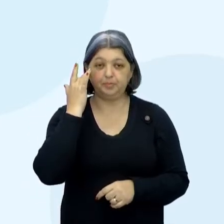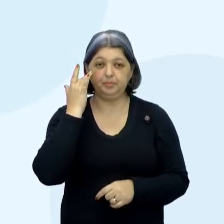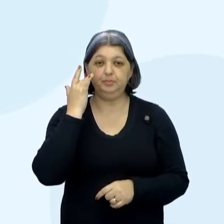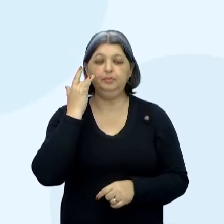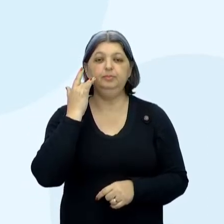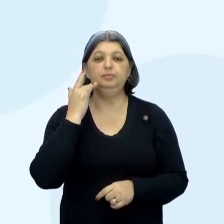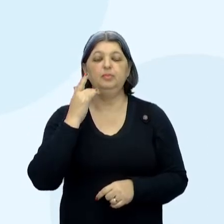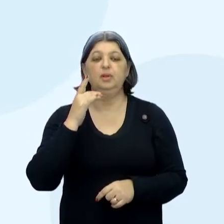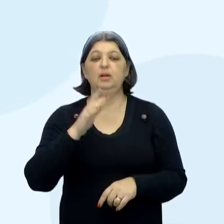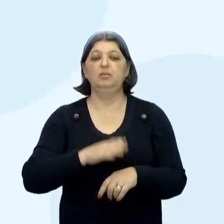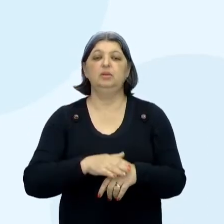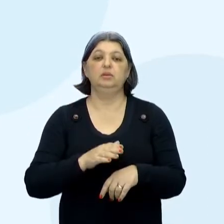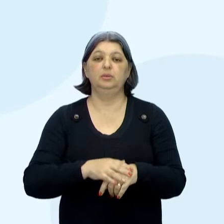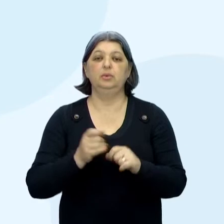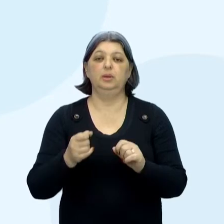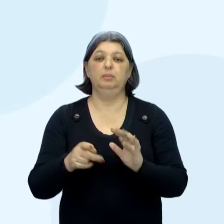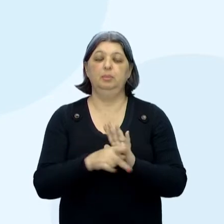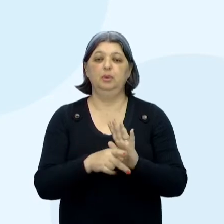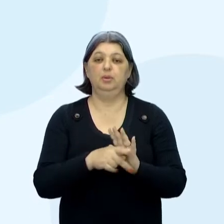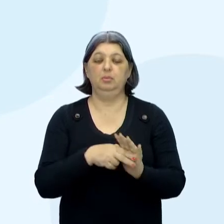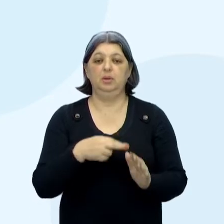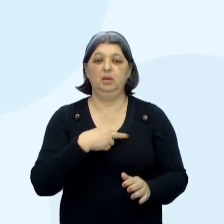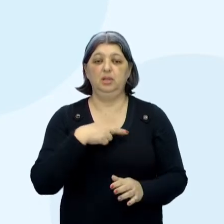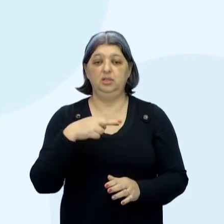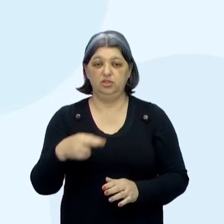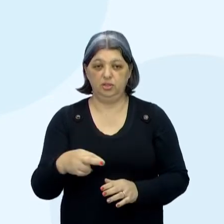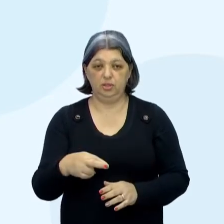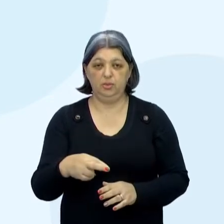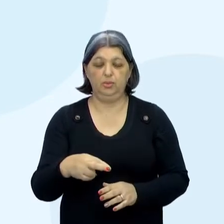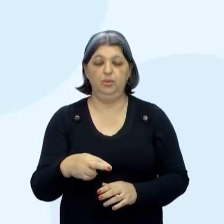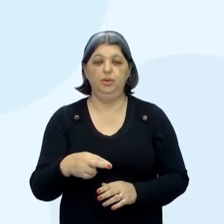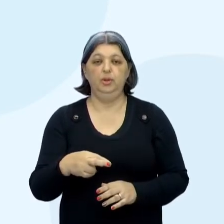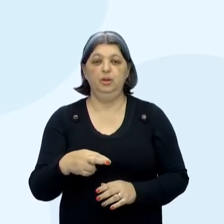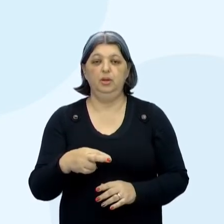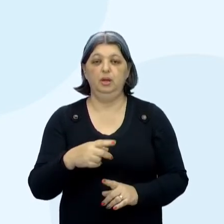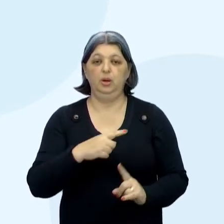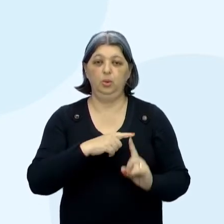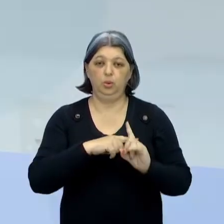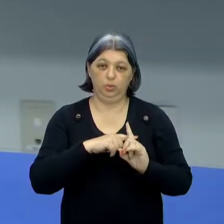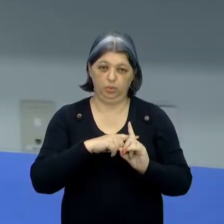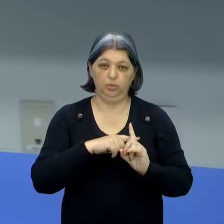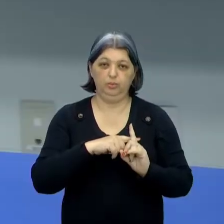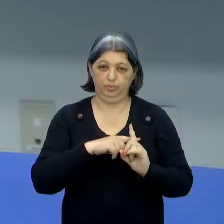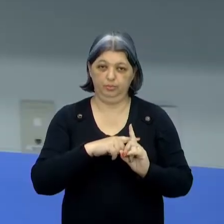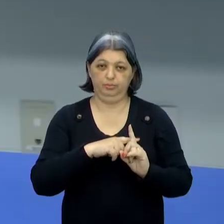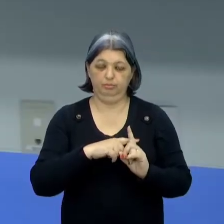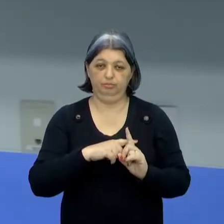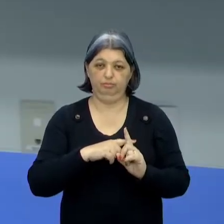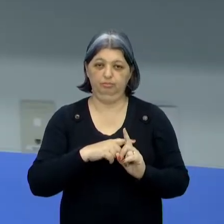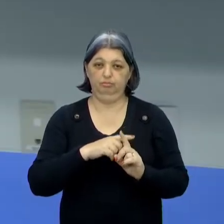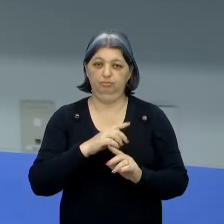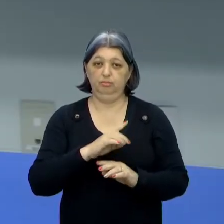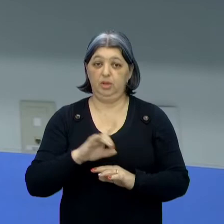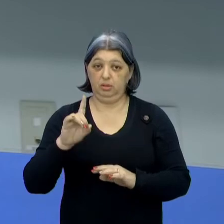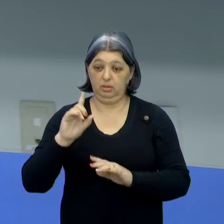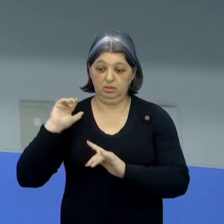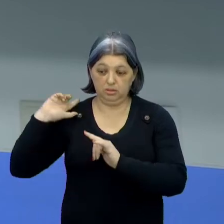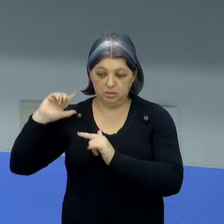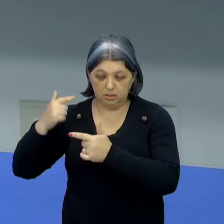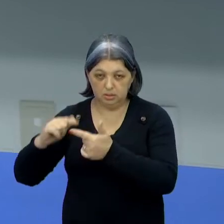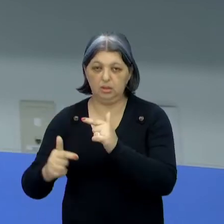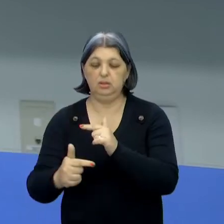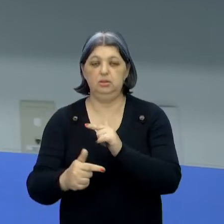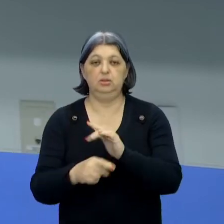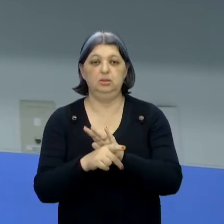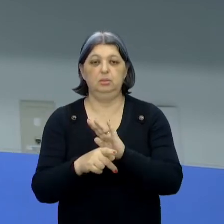luto religioso pelo Deus que, pela tradição, é morto no Império Romano.